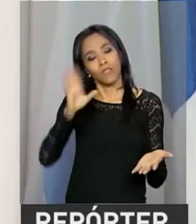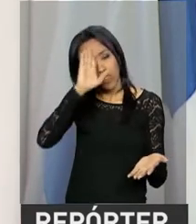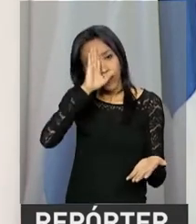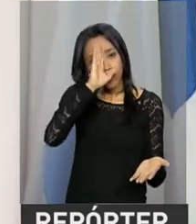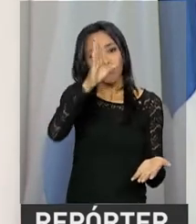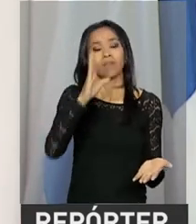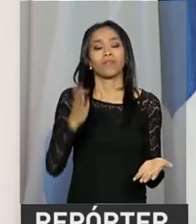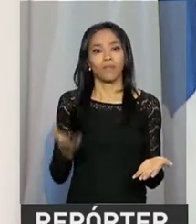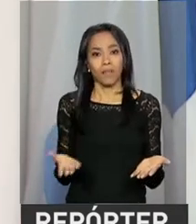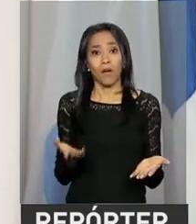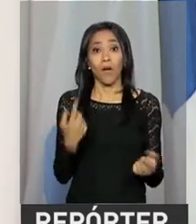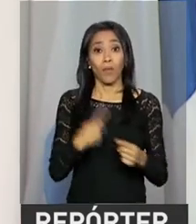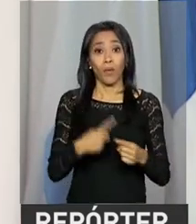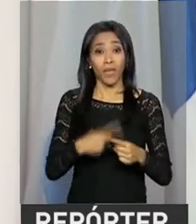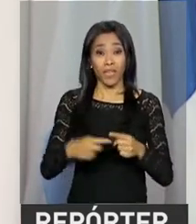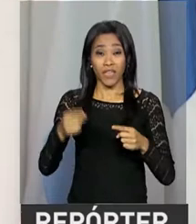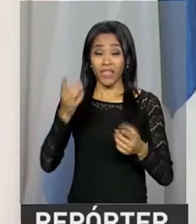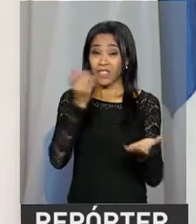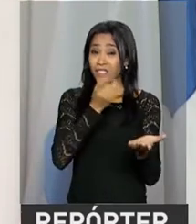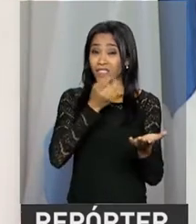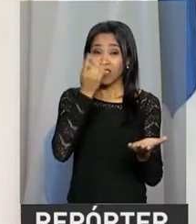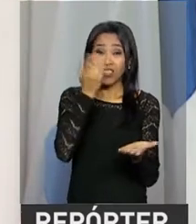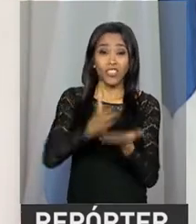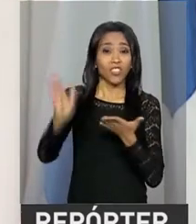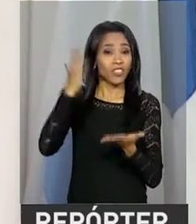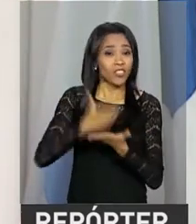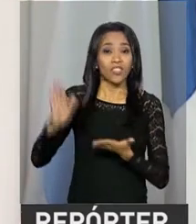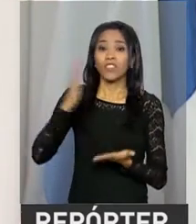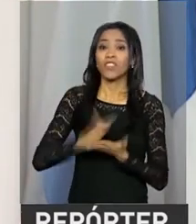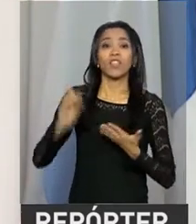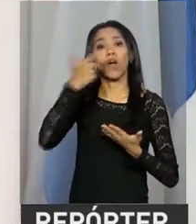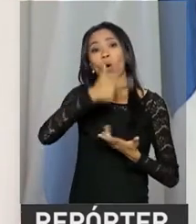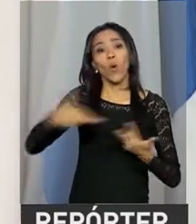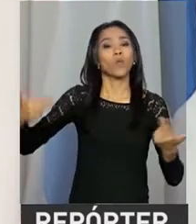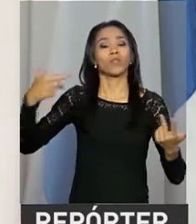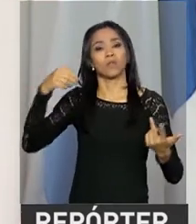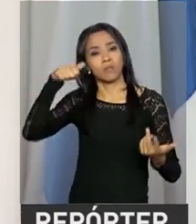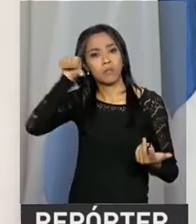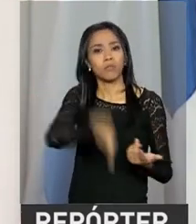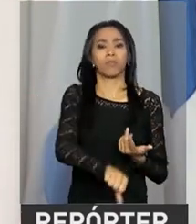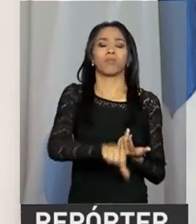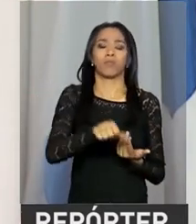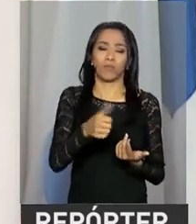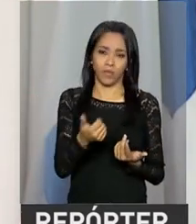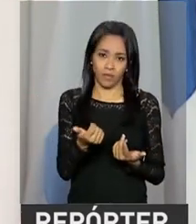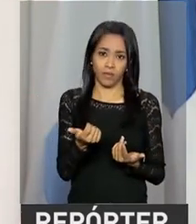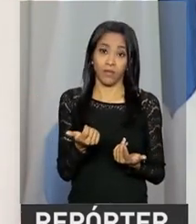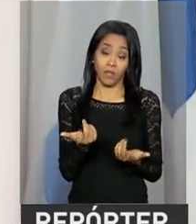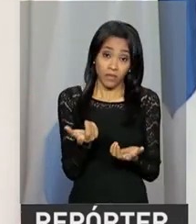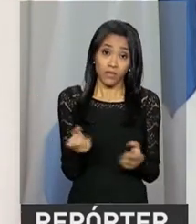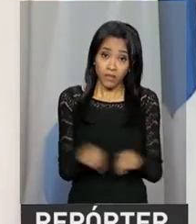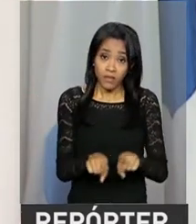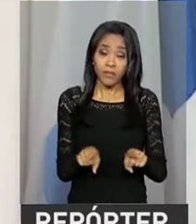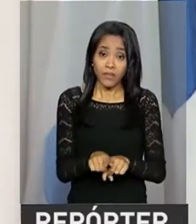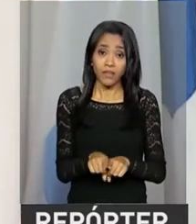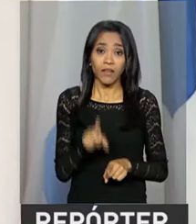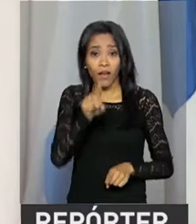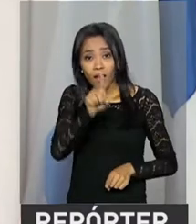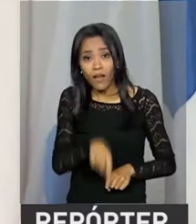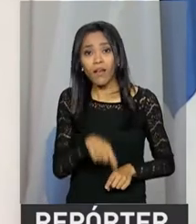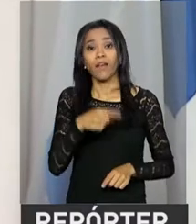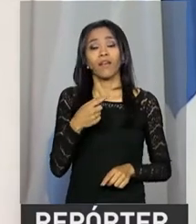porque elimina outros gastos de internação de agravamento de casos e serve também como